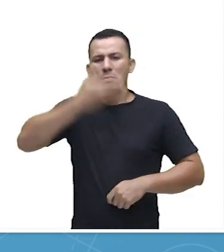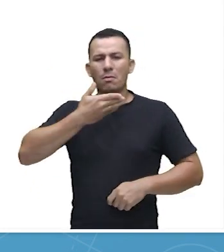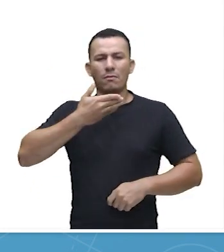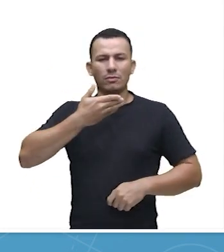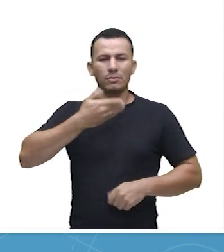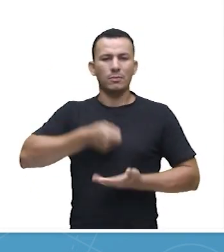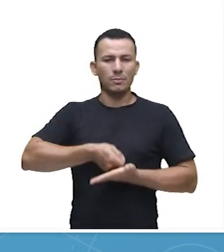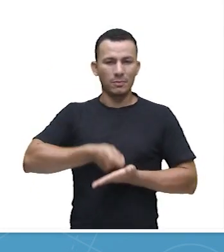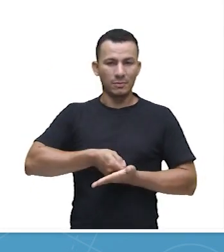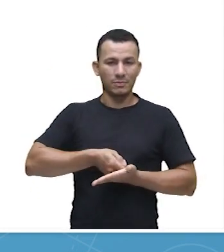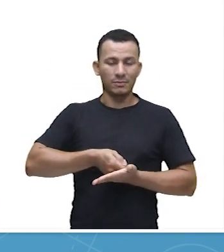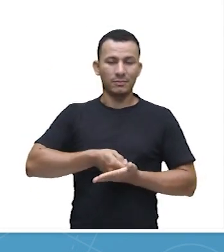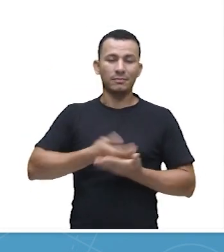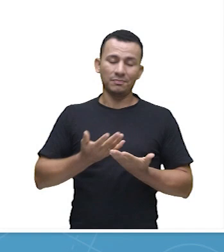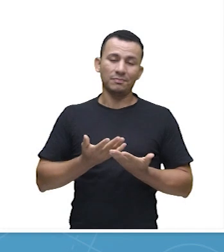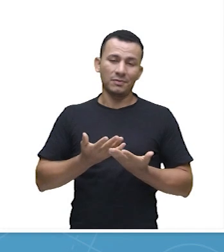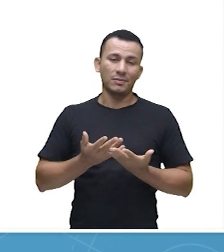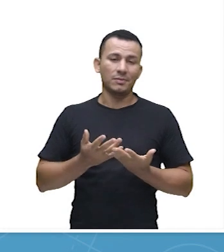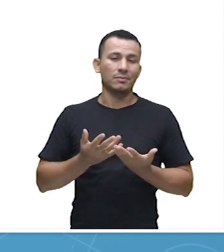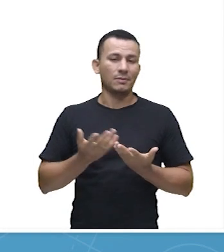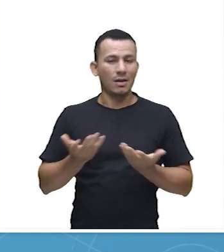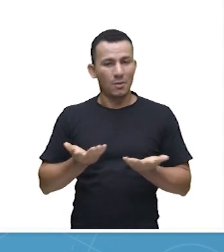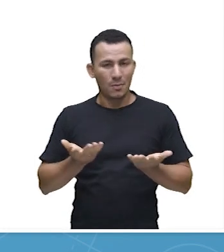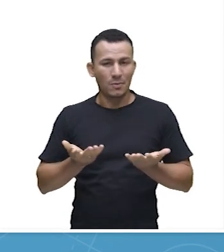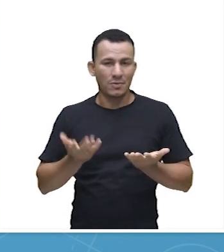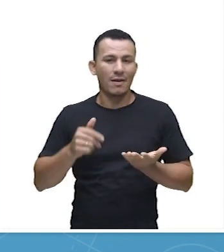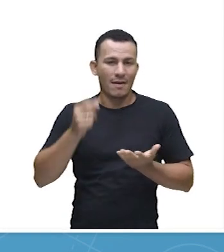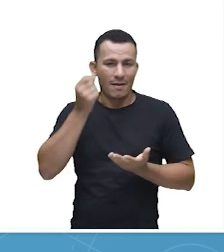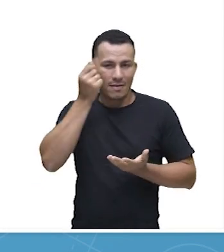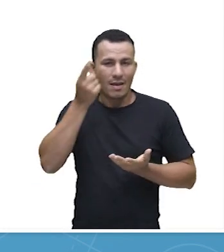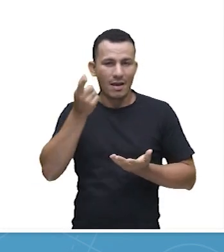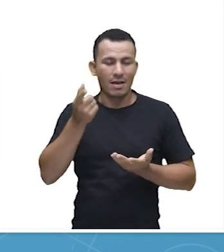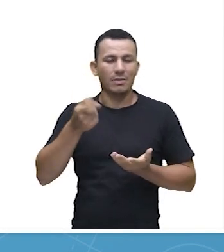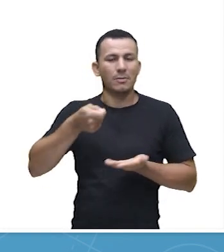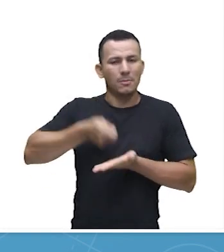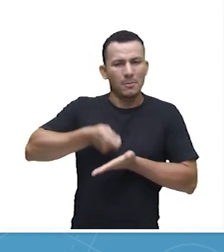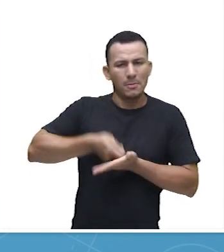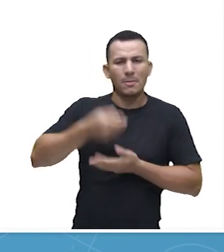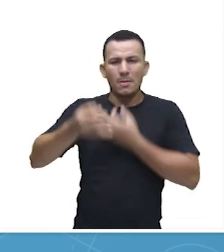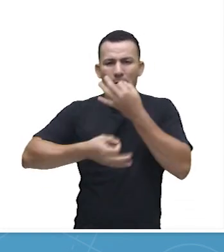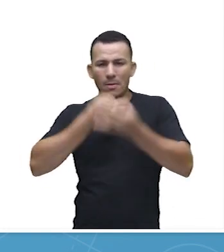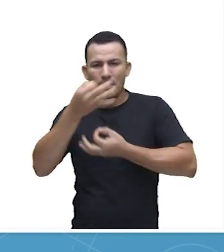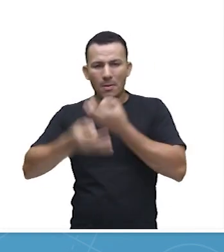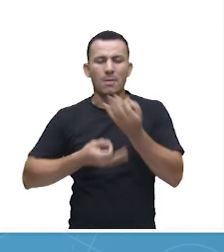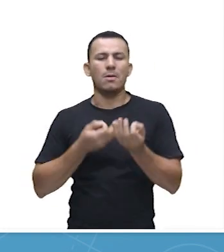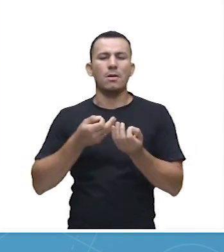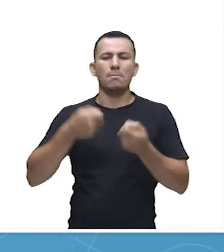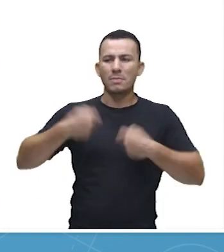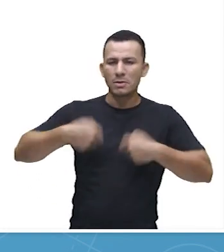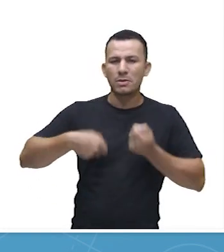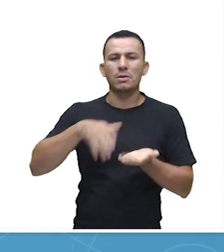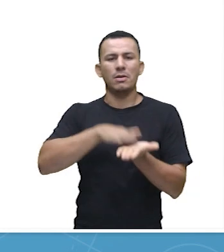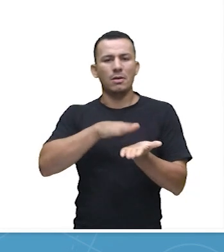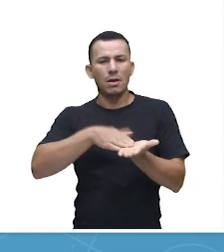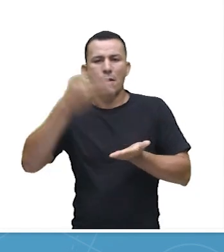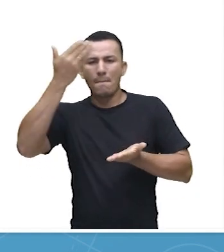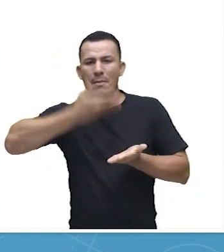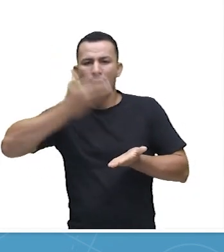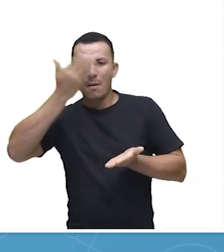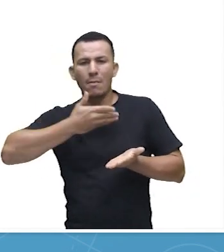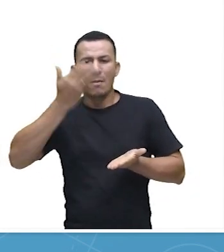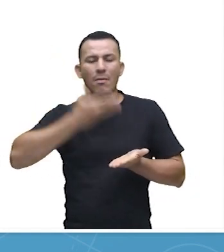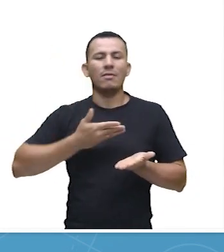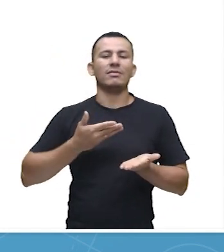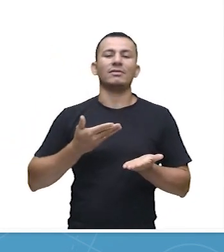essa é a ideia de verdade que a gente tem nos dias atuais, né? Rigor de argumentação, exigência de provas, de comprovação científica e assim